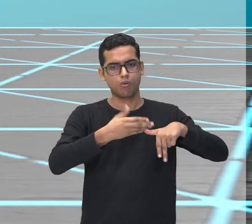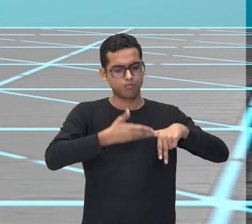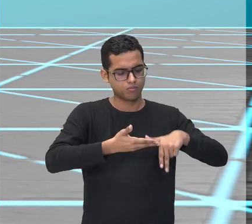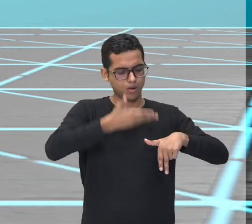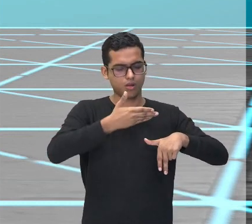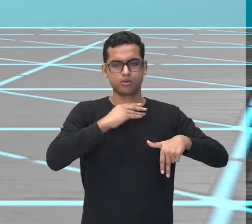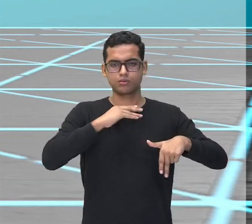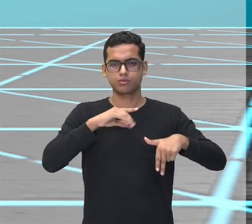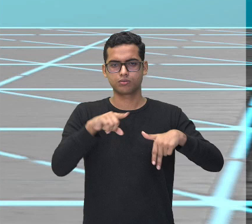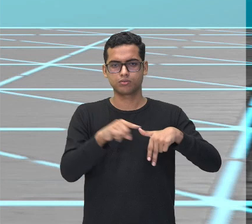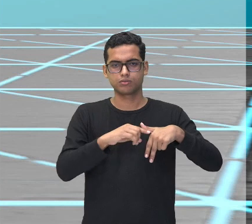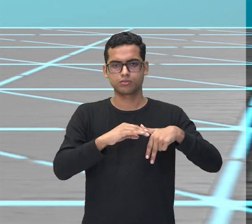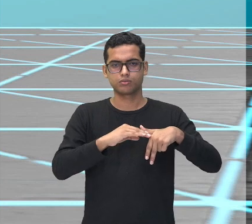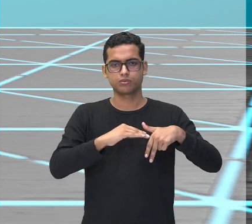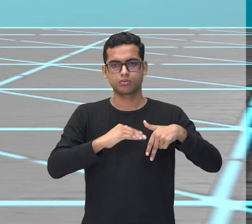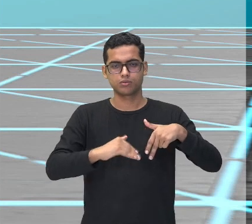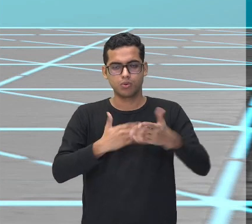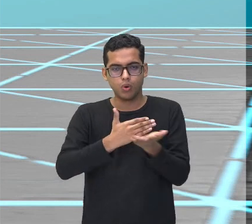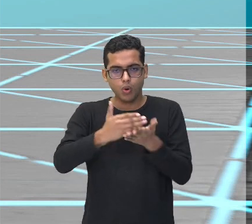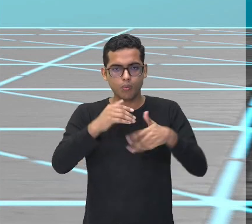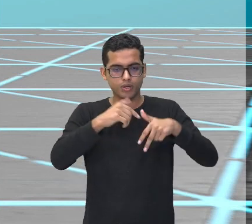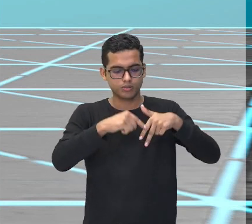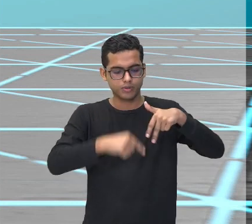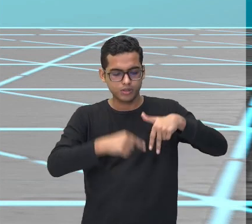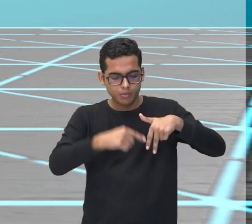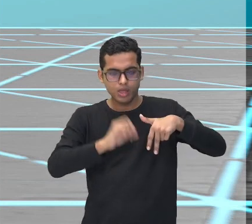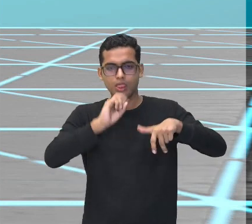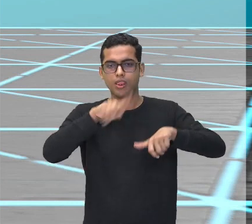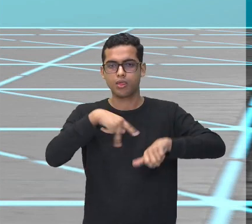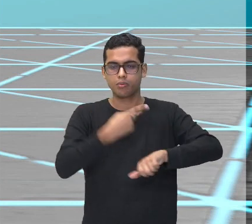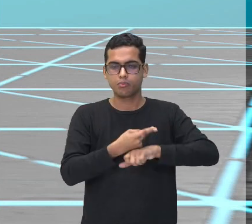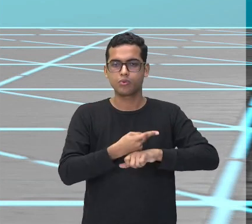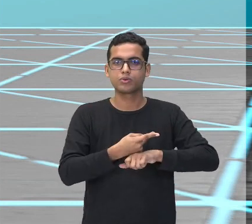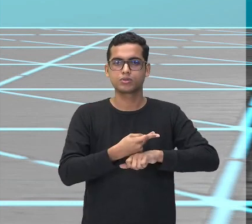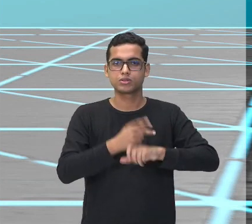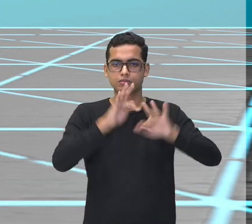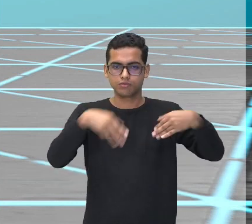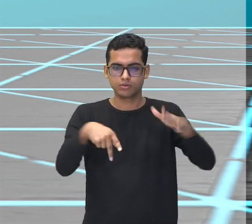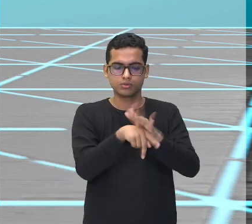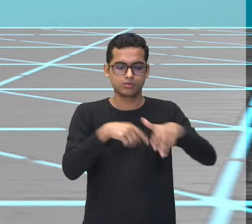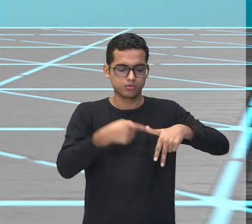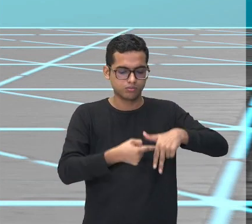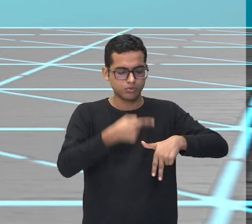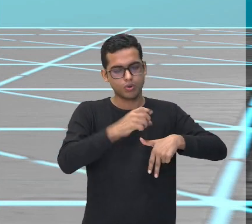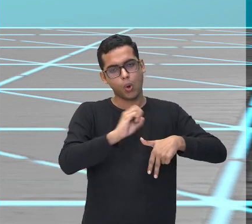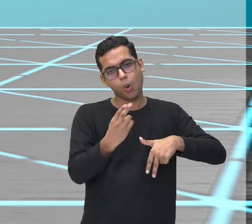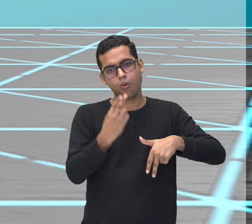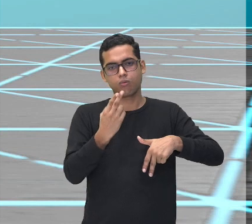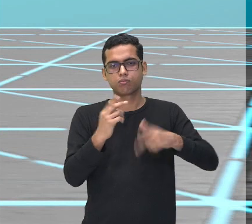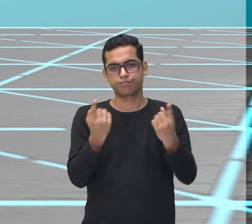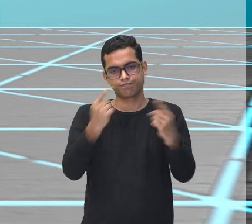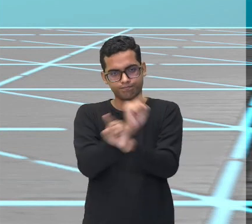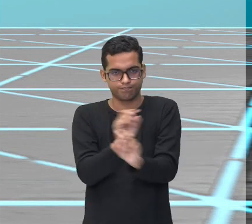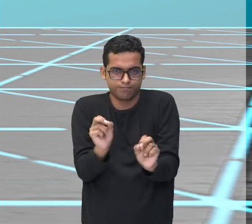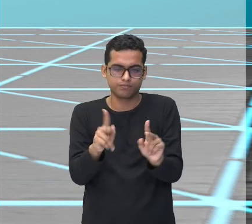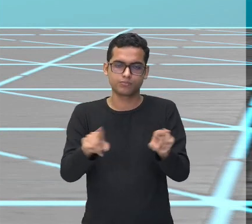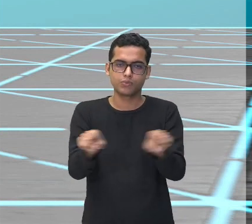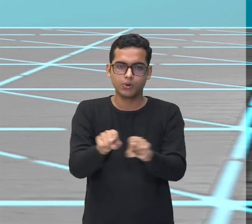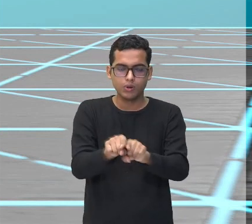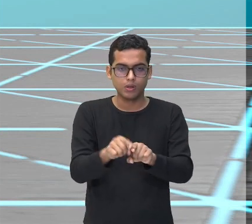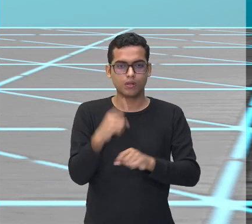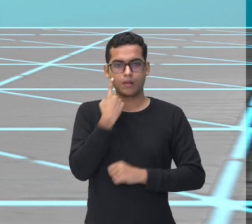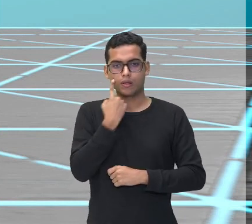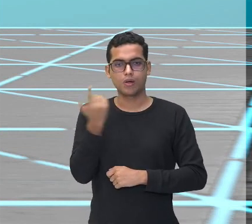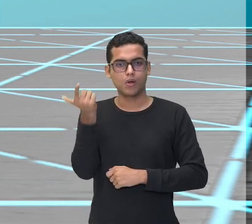até os membros superiores, né? Dando ali, executando exercícios para cada membro ali,